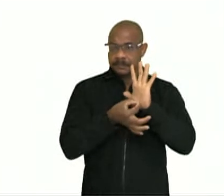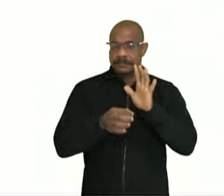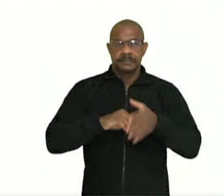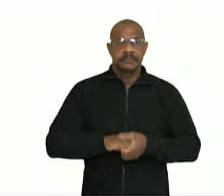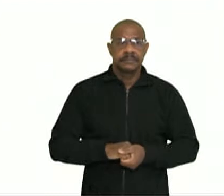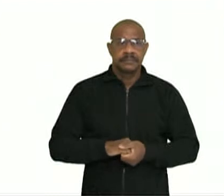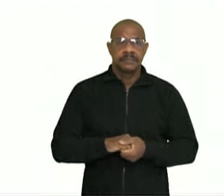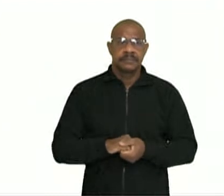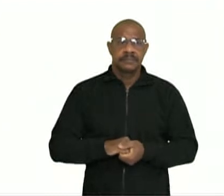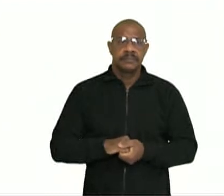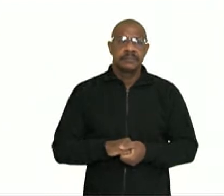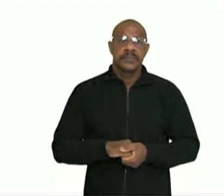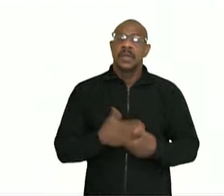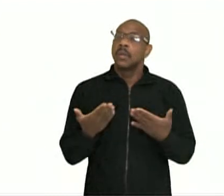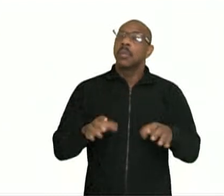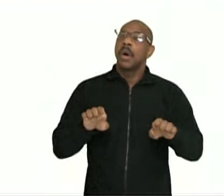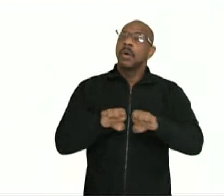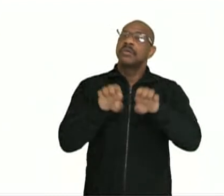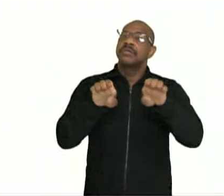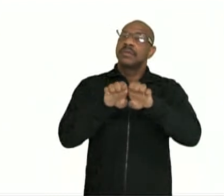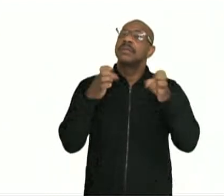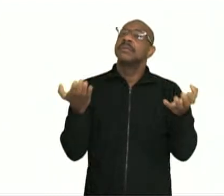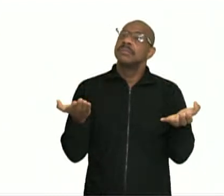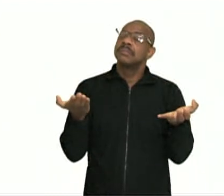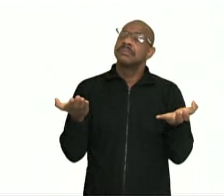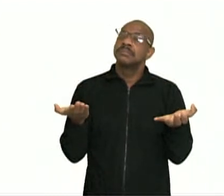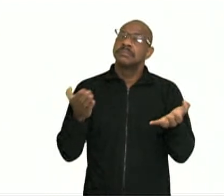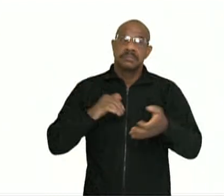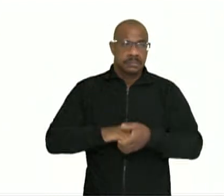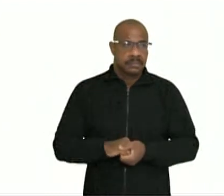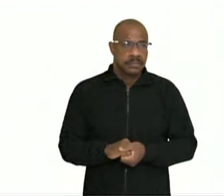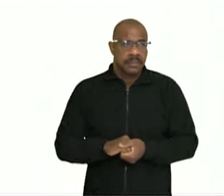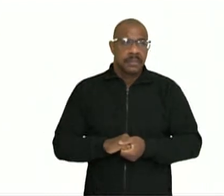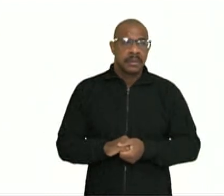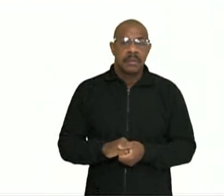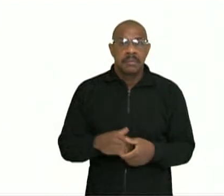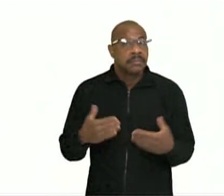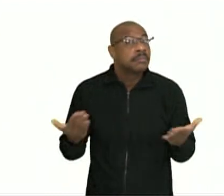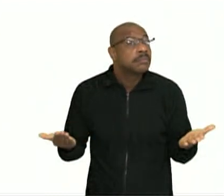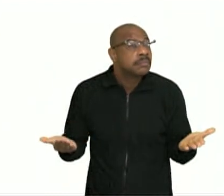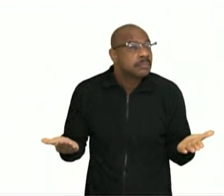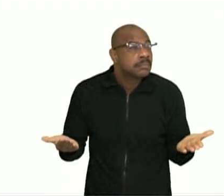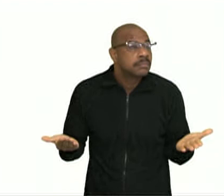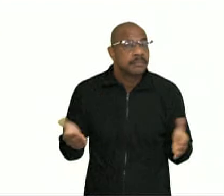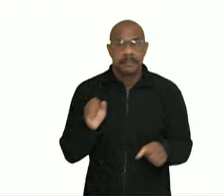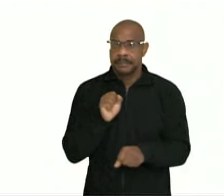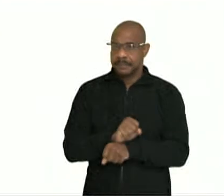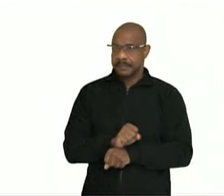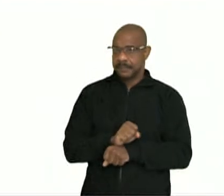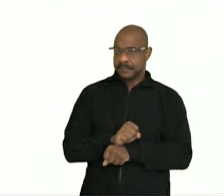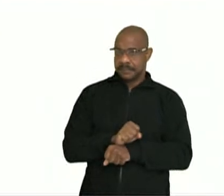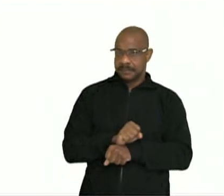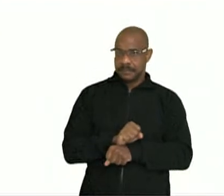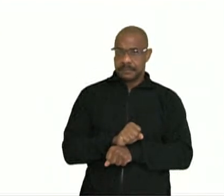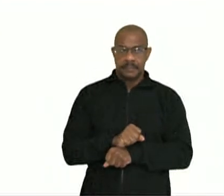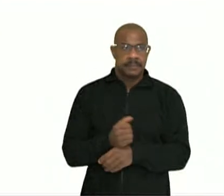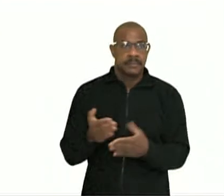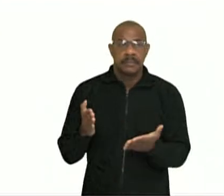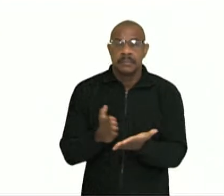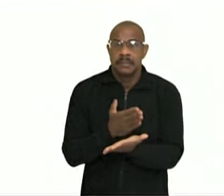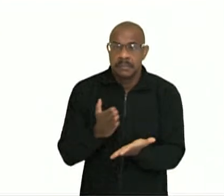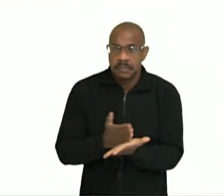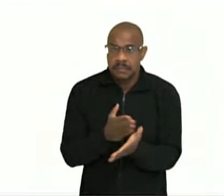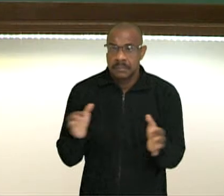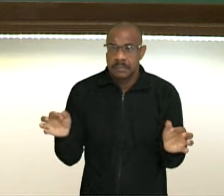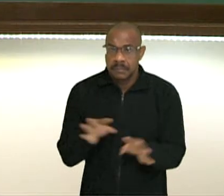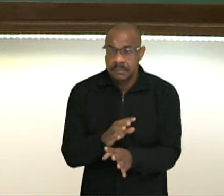Qual é a estrutura do artigo de opinião? Opa! Para tudo! O caderno está aberto?